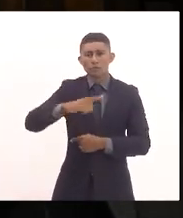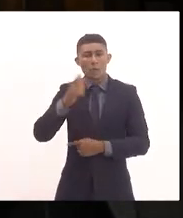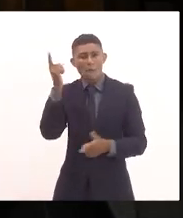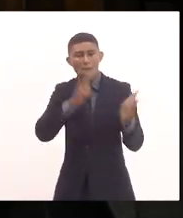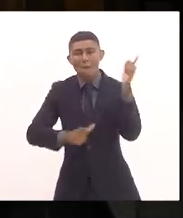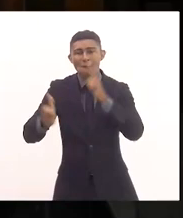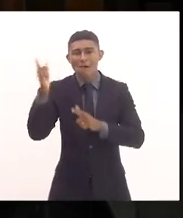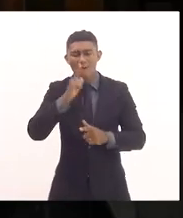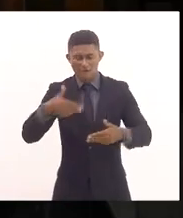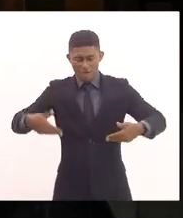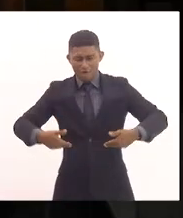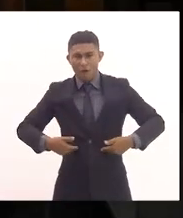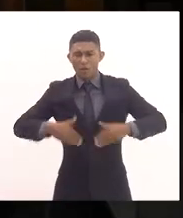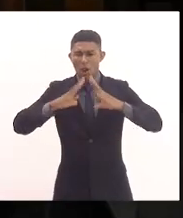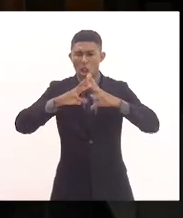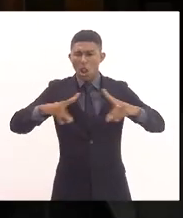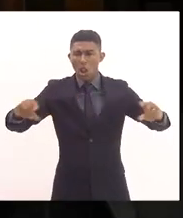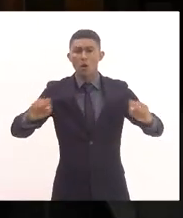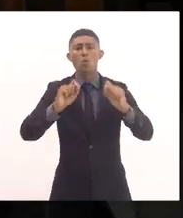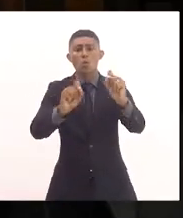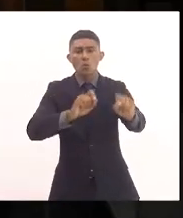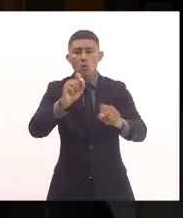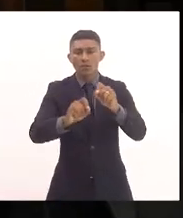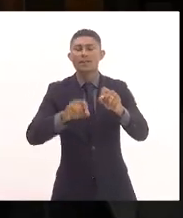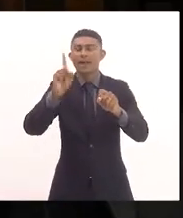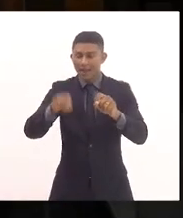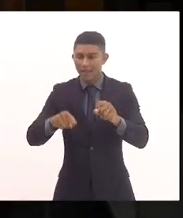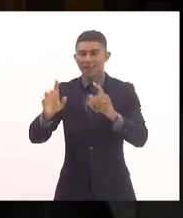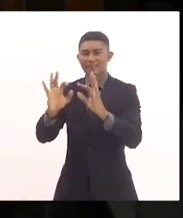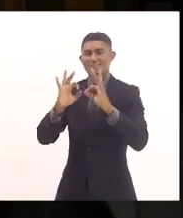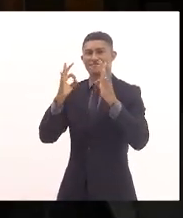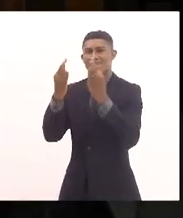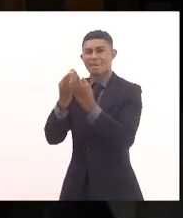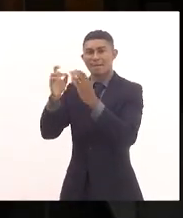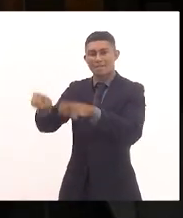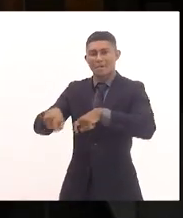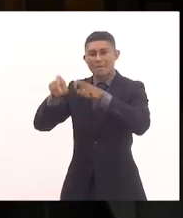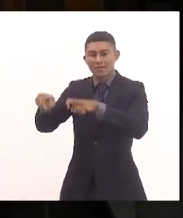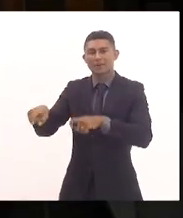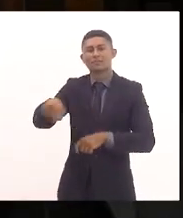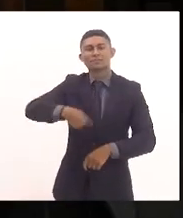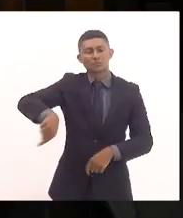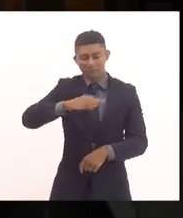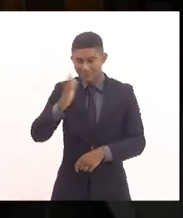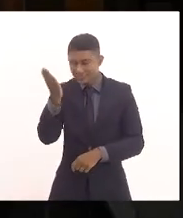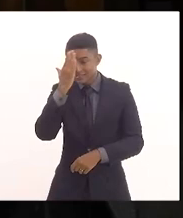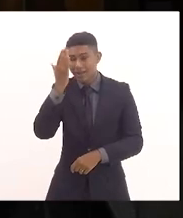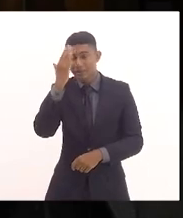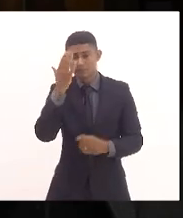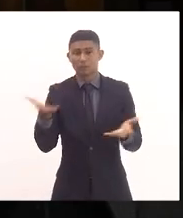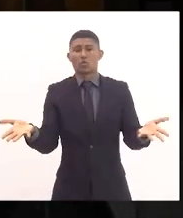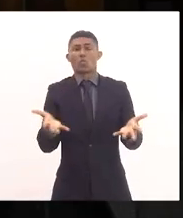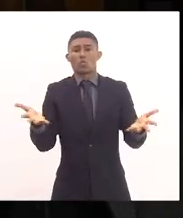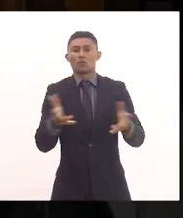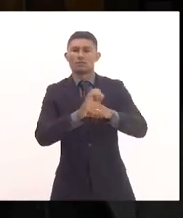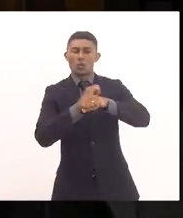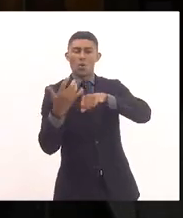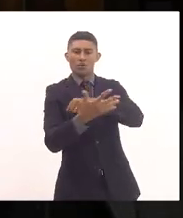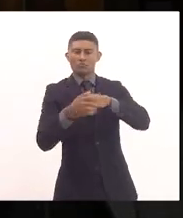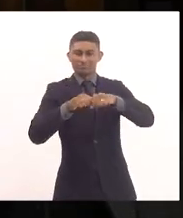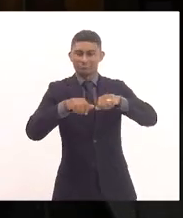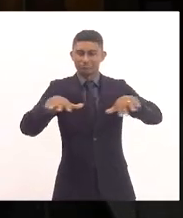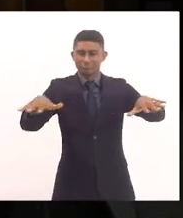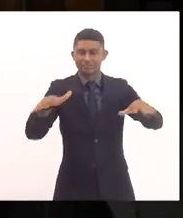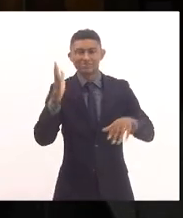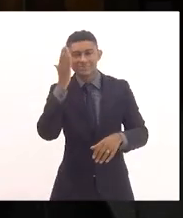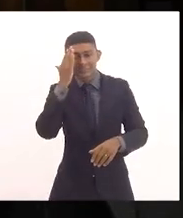a agricultura familiar. A gente sabe que num cenário como esse de pandemia que a gente está enfrentando,